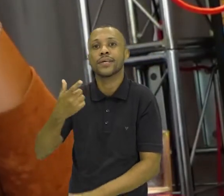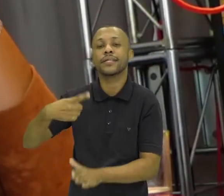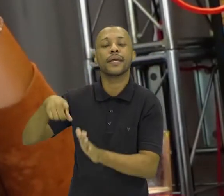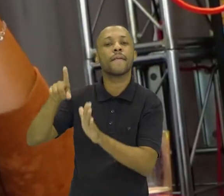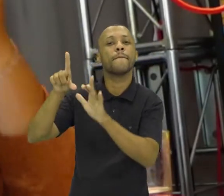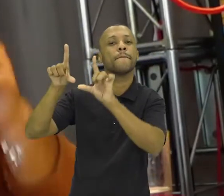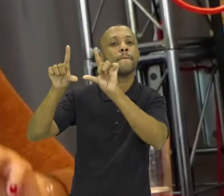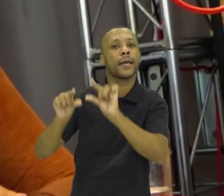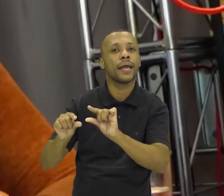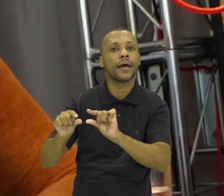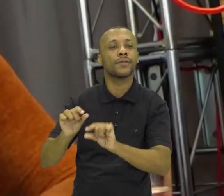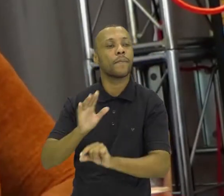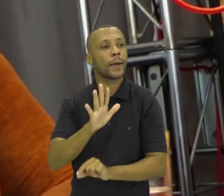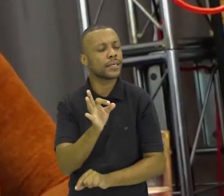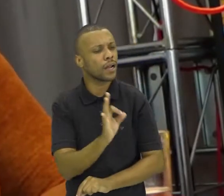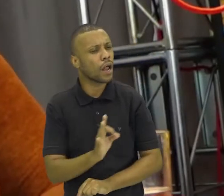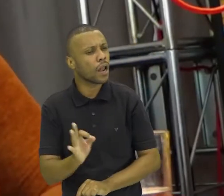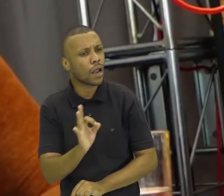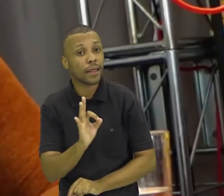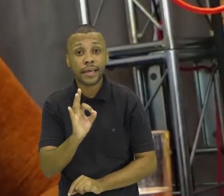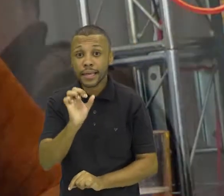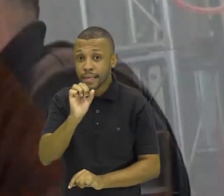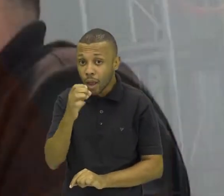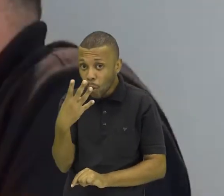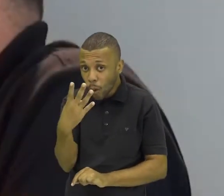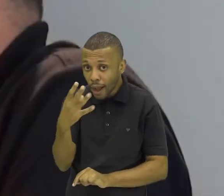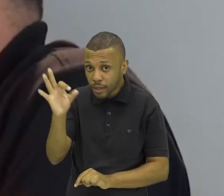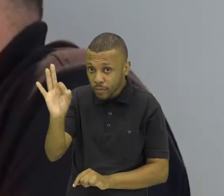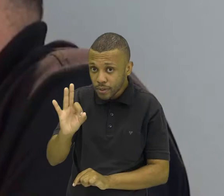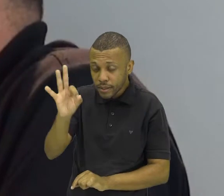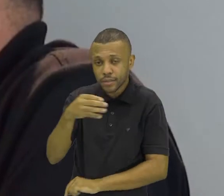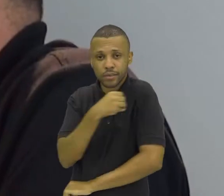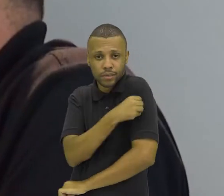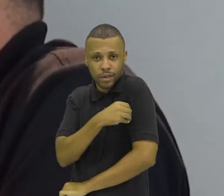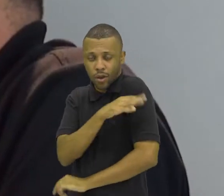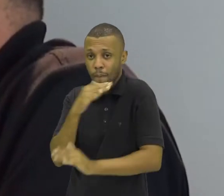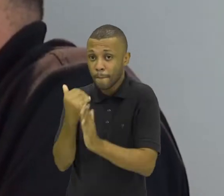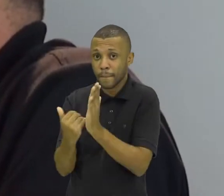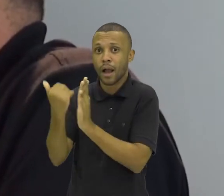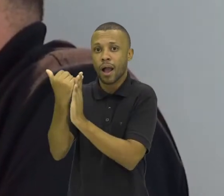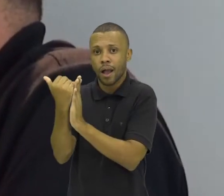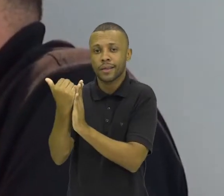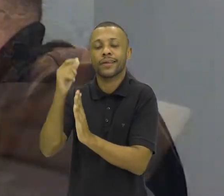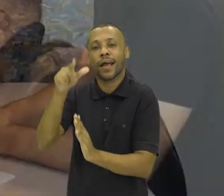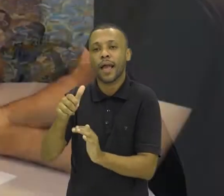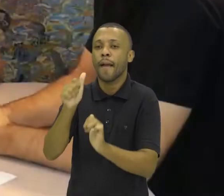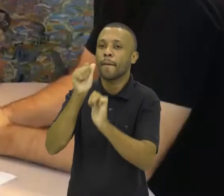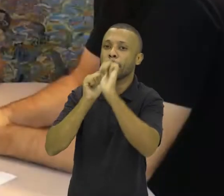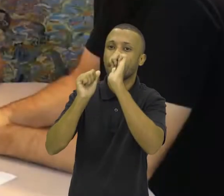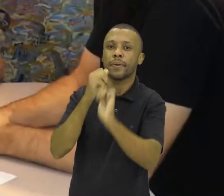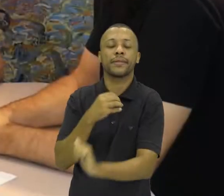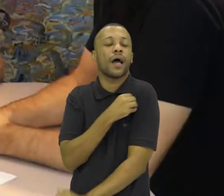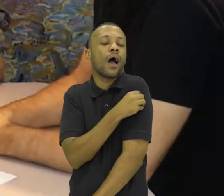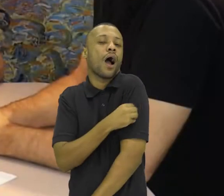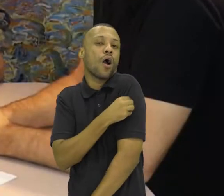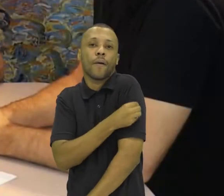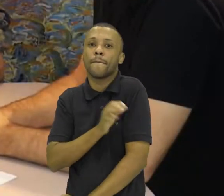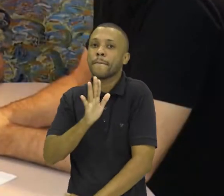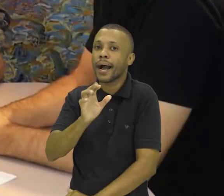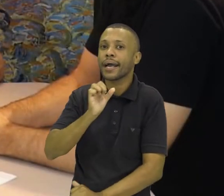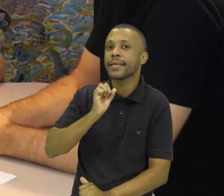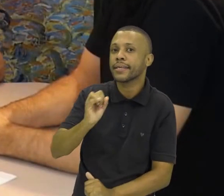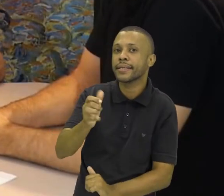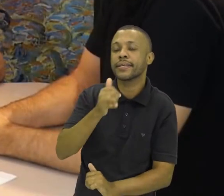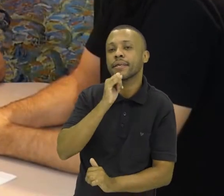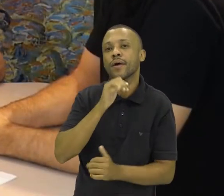menos, tem 3,5, 3. E no final da Passou de 4, é considerado bebida alcoólica. Mas, meu amigo,